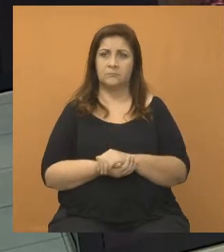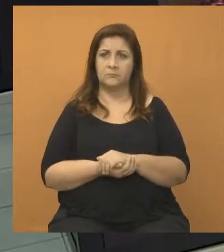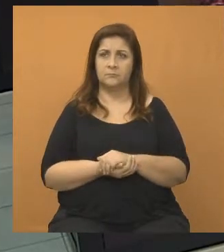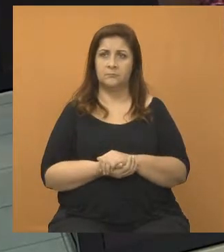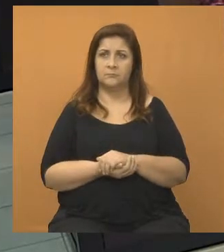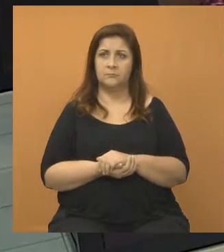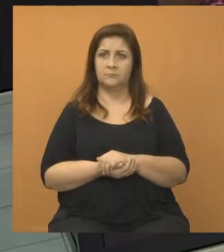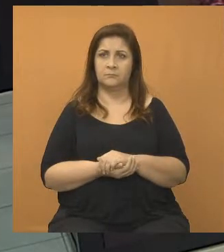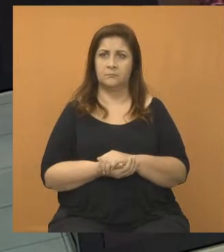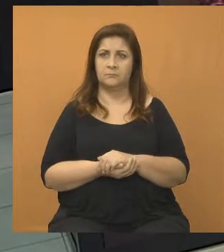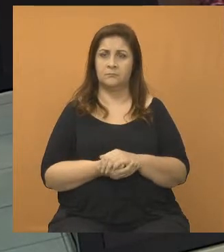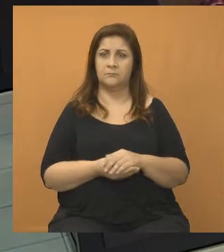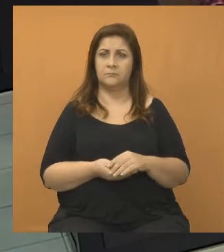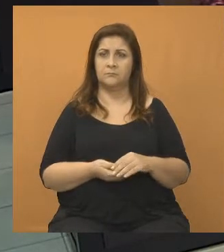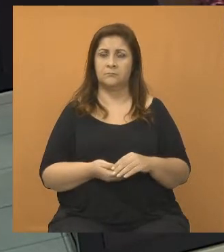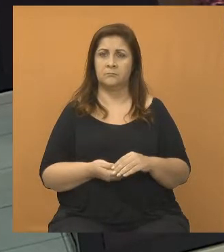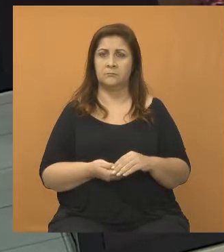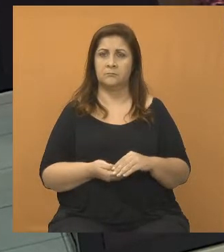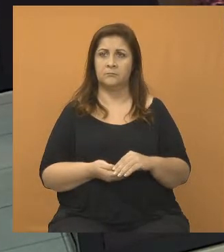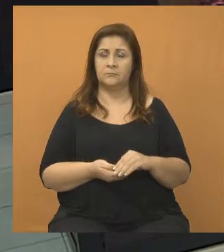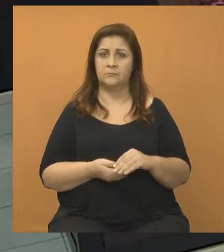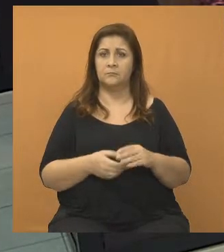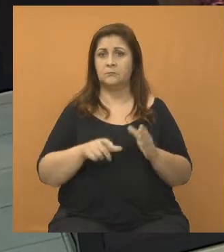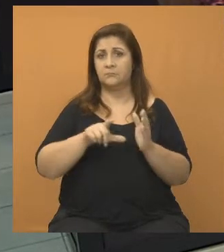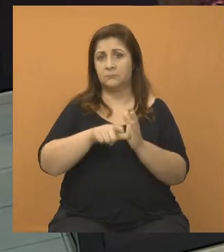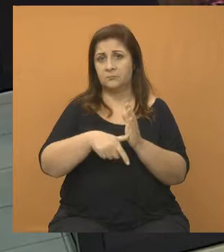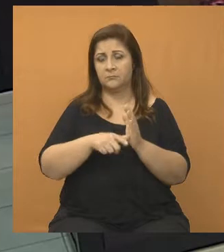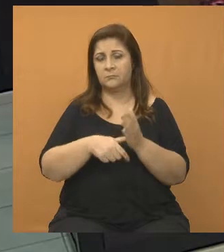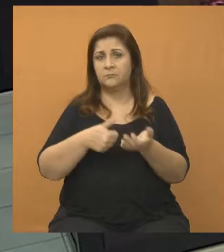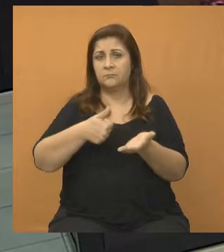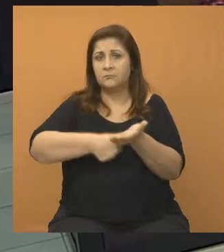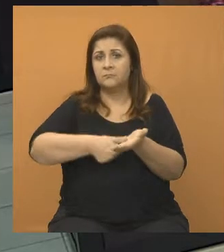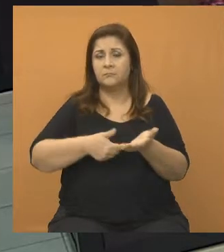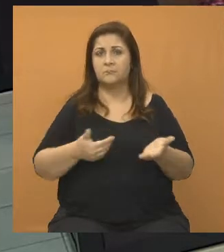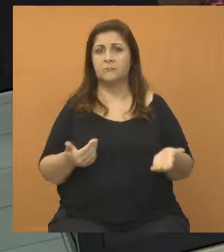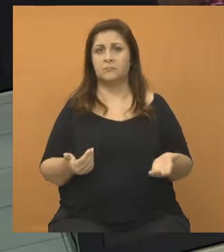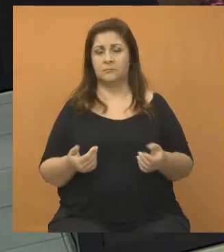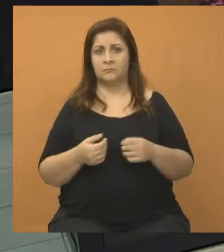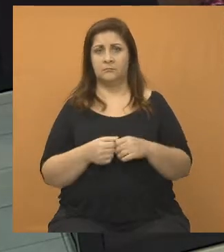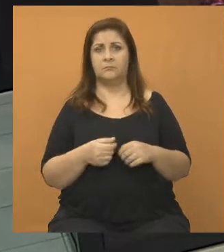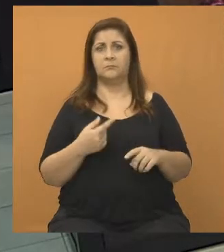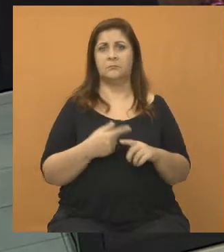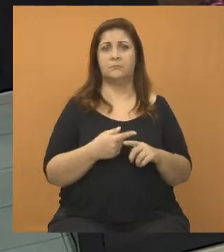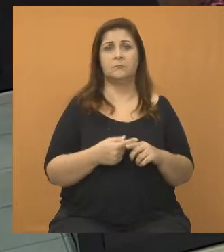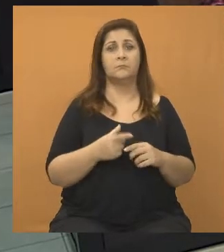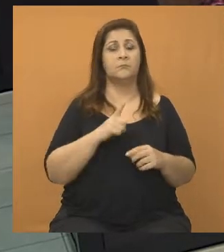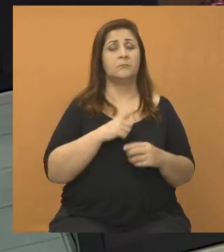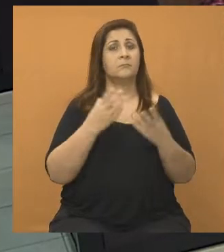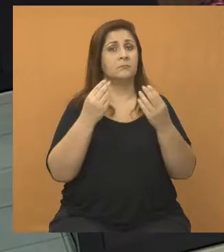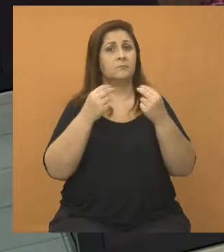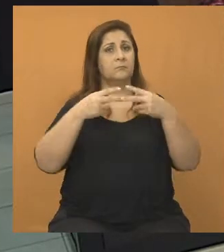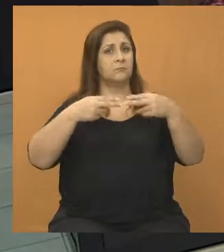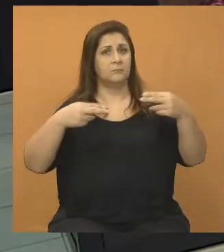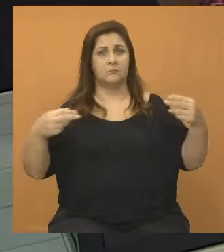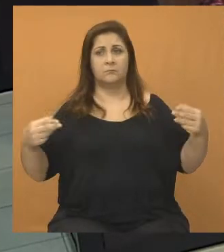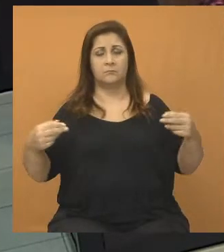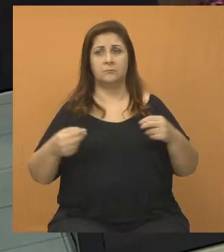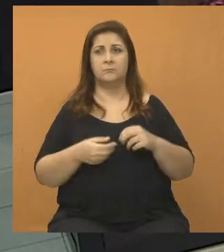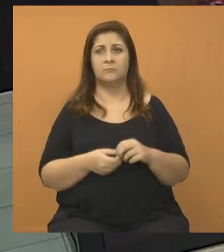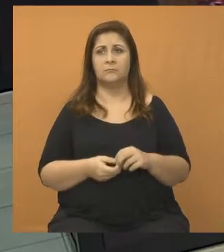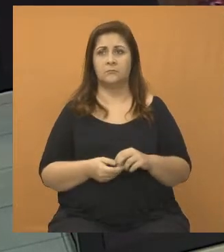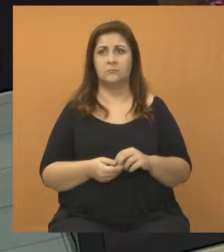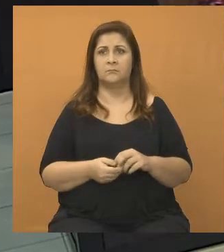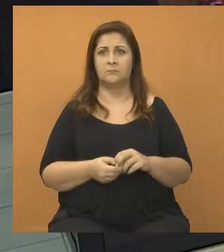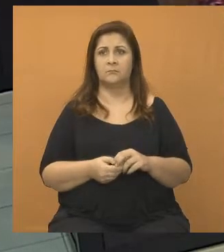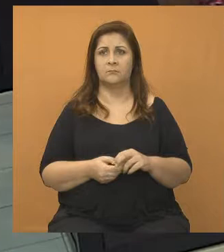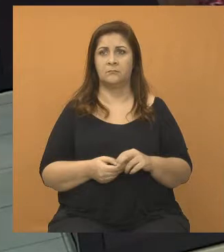disso. Que atrasou essa regularização, porque depende, como o Celso falou, de vários fatores, né? Não, eu estou